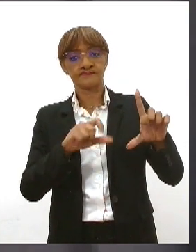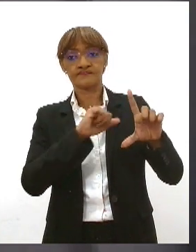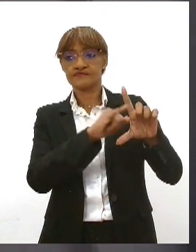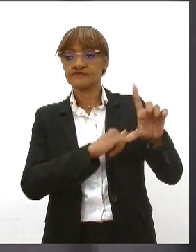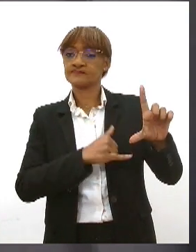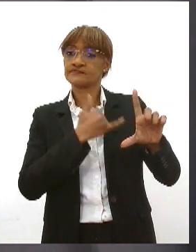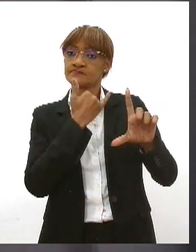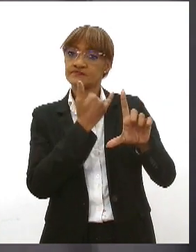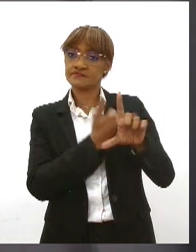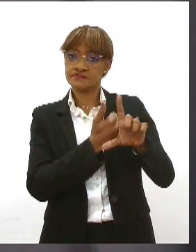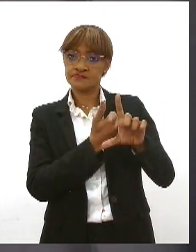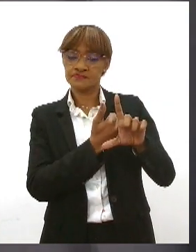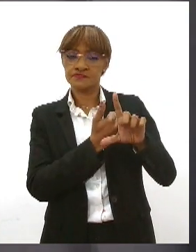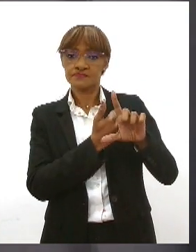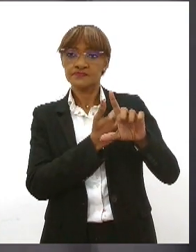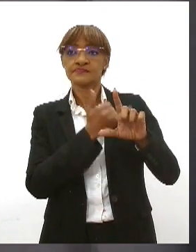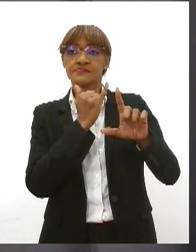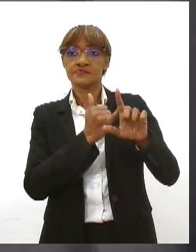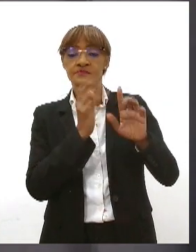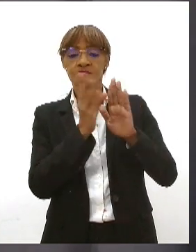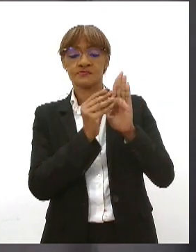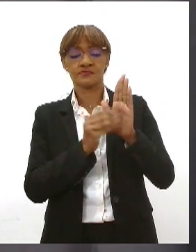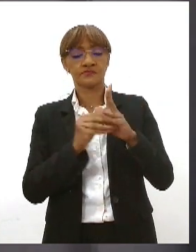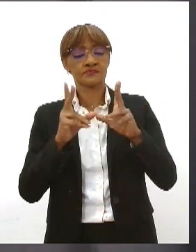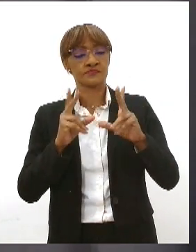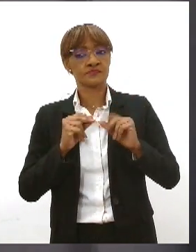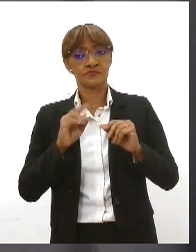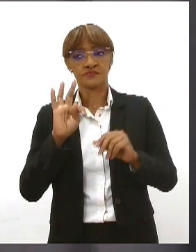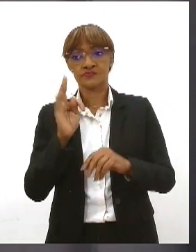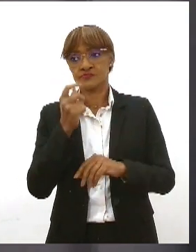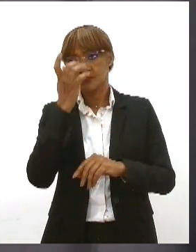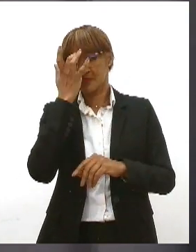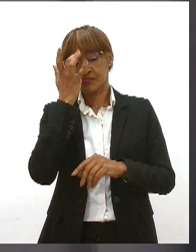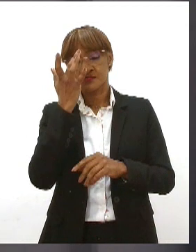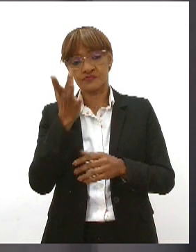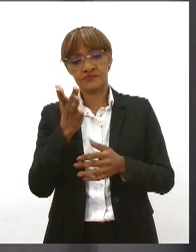posicione a câmera do seu celular no QR Code localizado no canto inferior esquerdo da